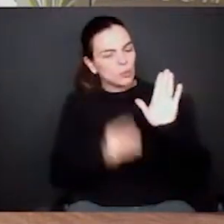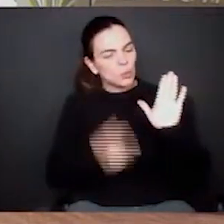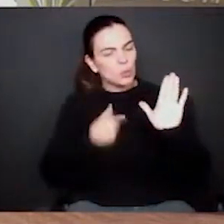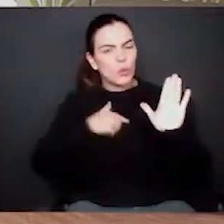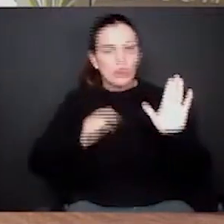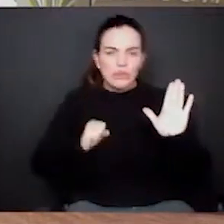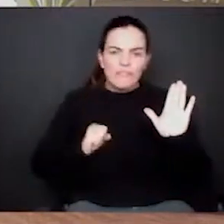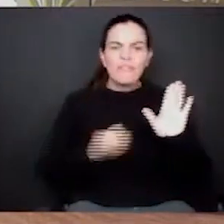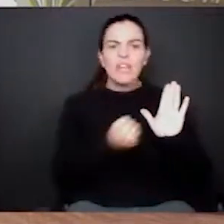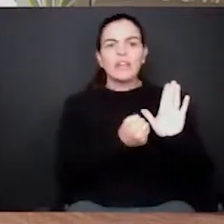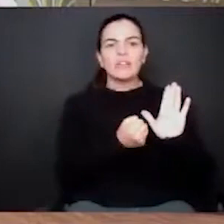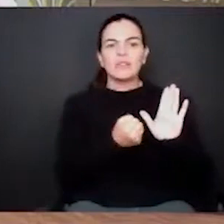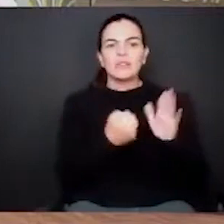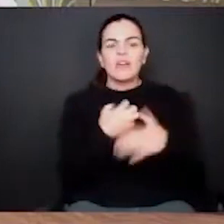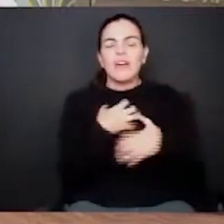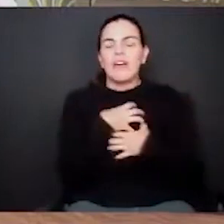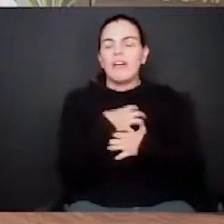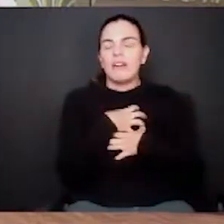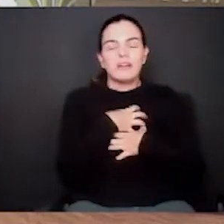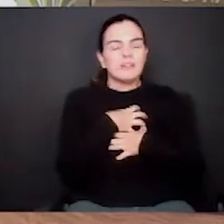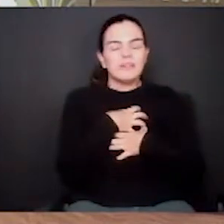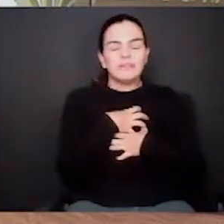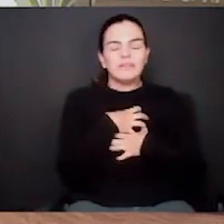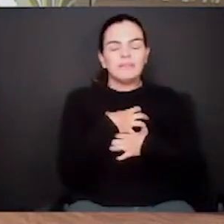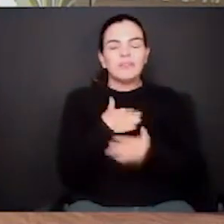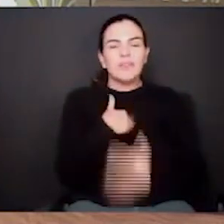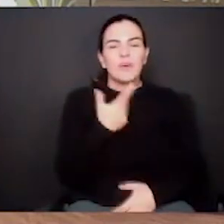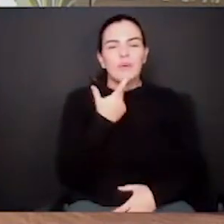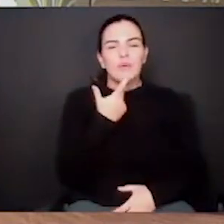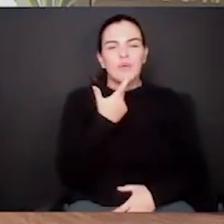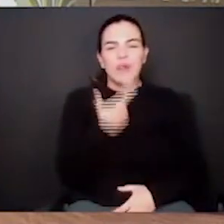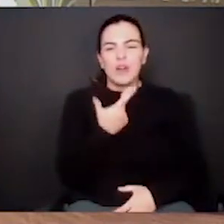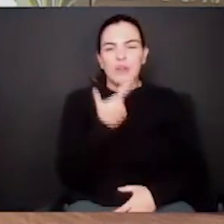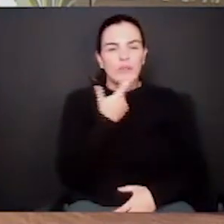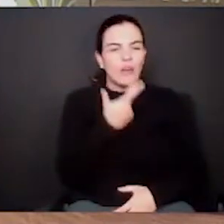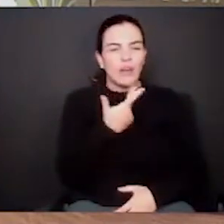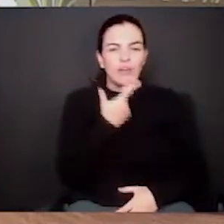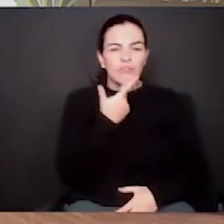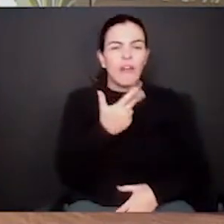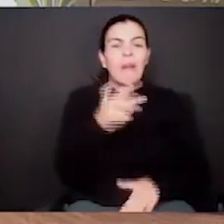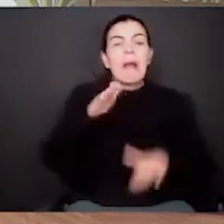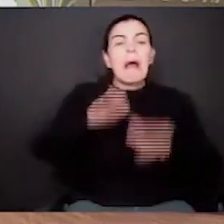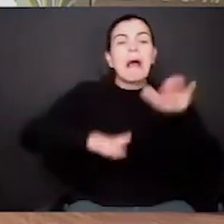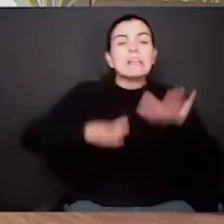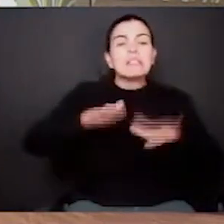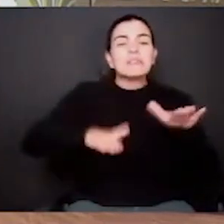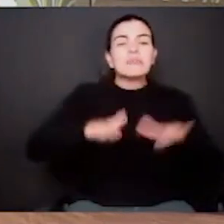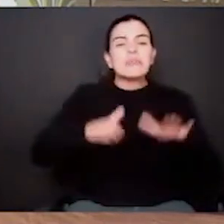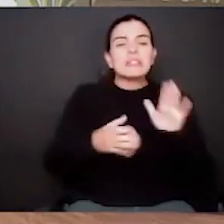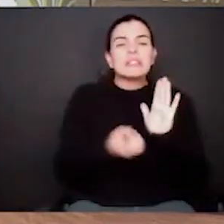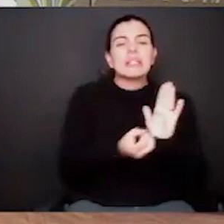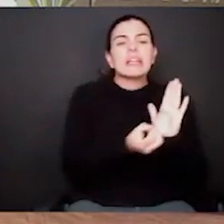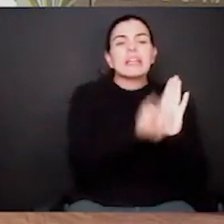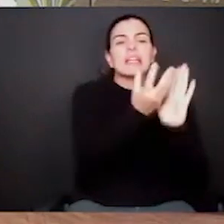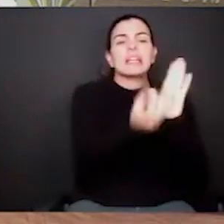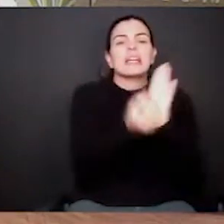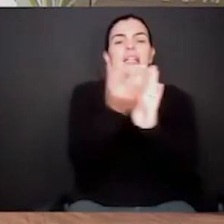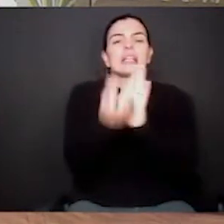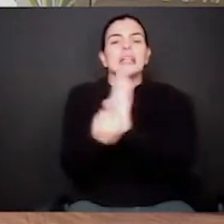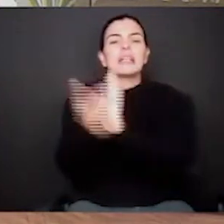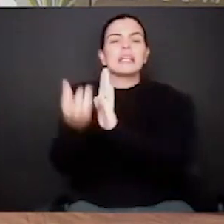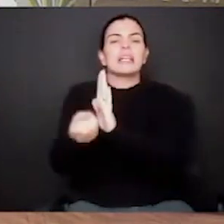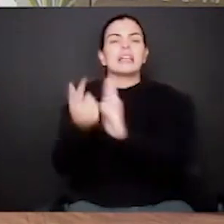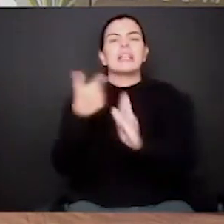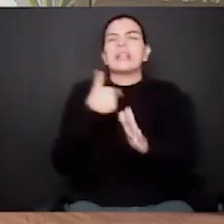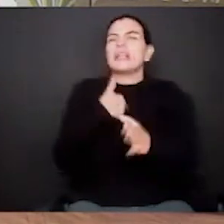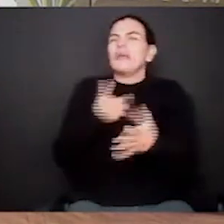chega a me doer o peito quando eu paro para observar algumas propostas de emenda à Constituição que nascem no Congresso Nacional para